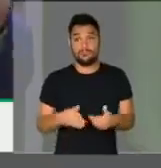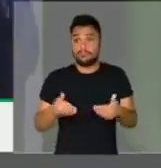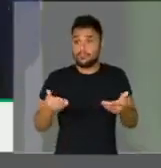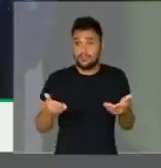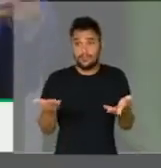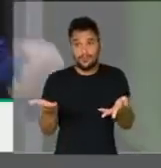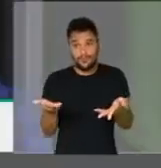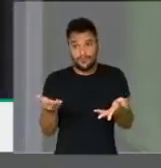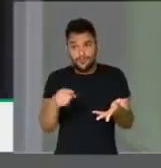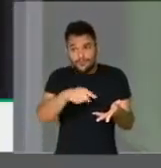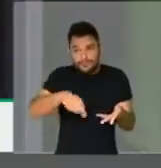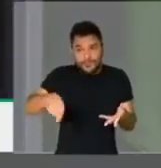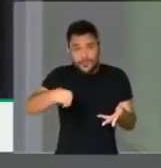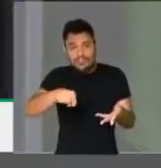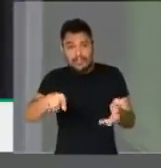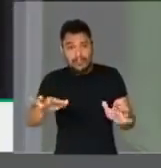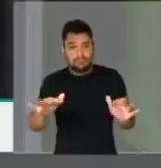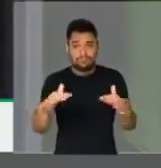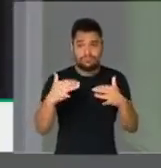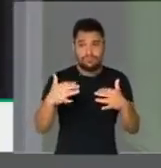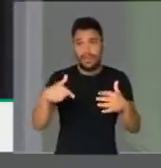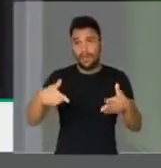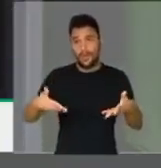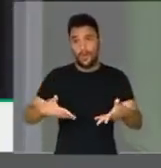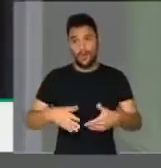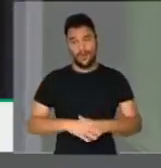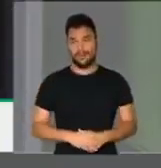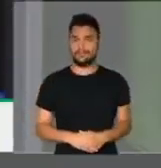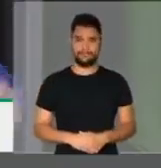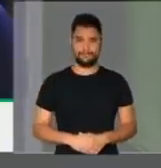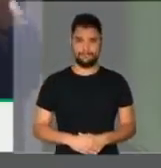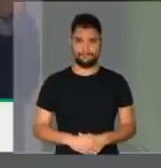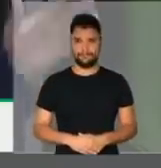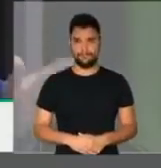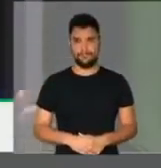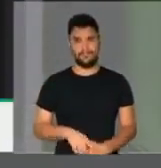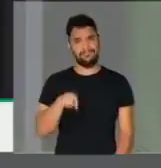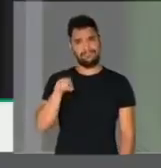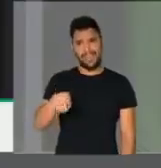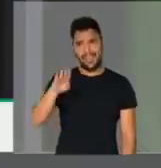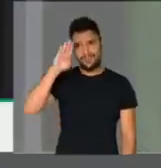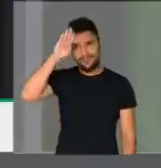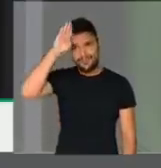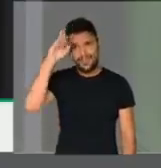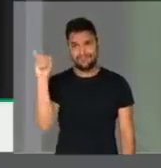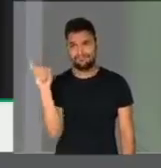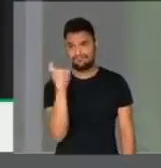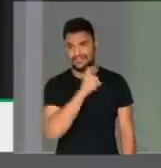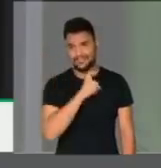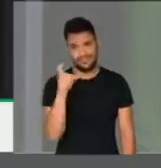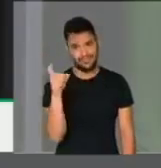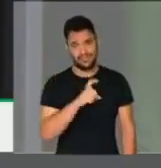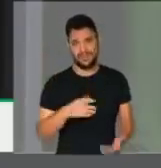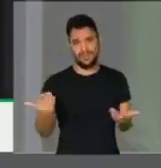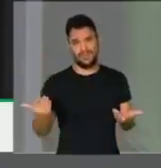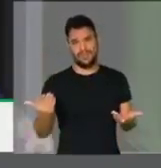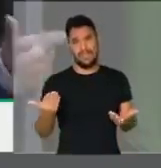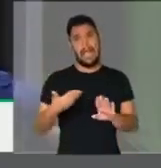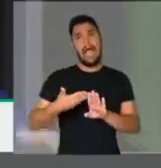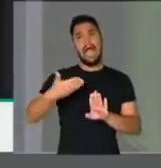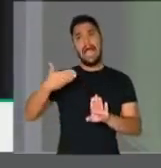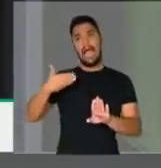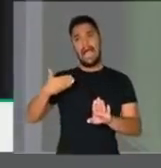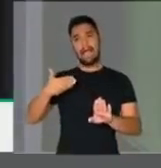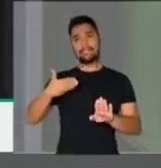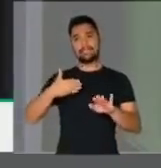Senhoras e senhores e todos aqueles que estão acompanhando essa sessão, é um mentiroso. Utilizou no período da